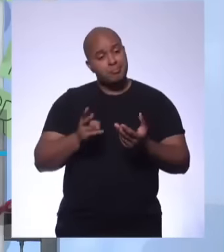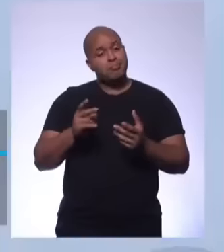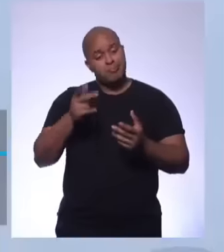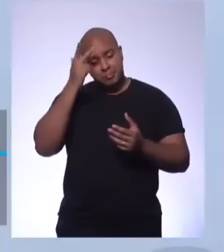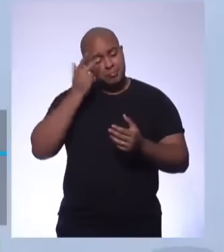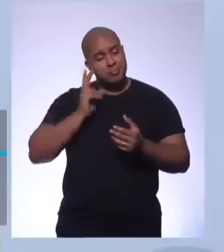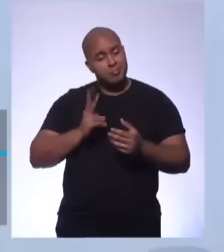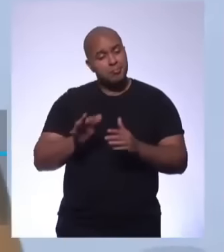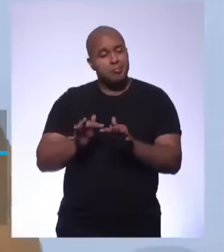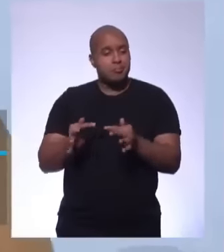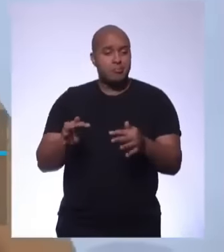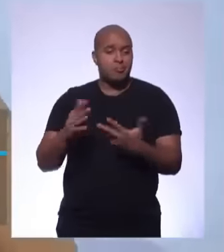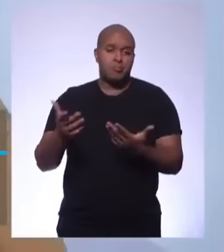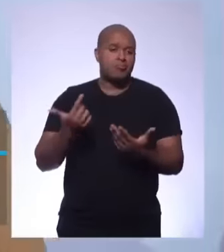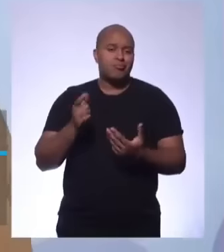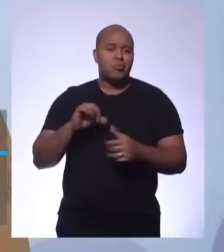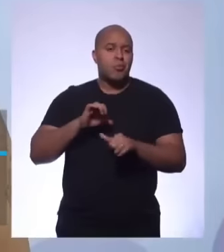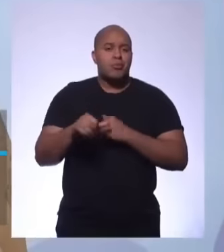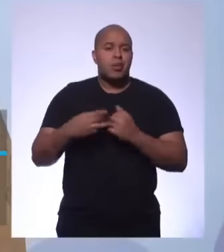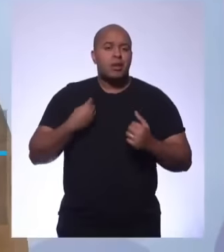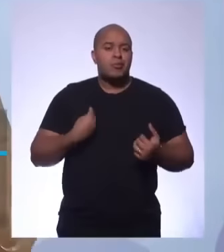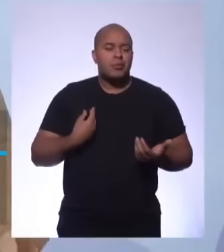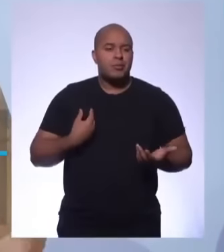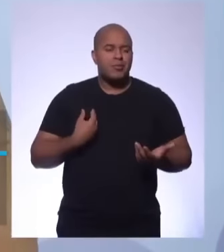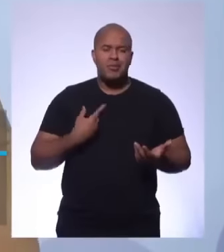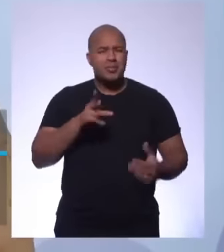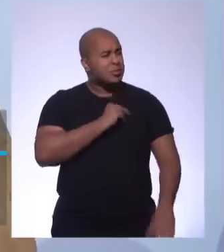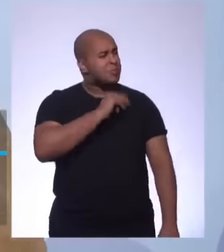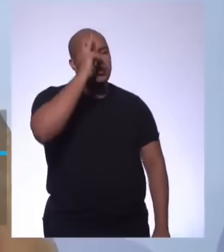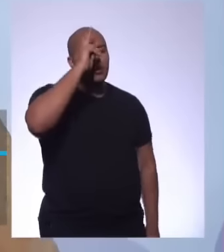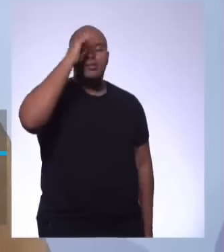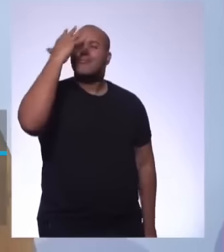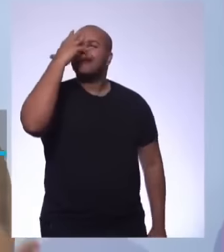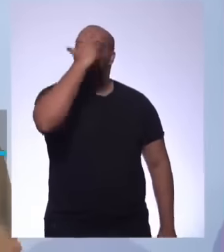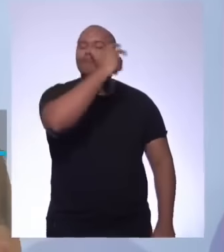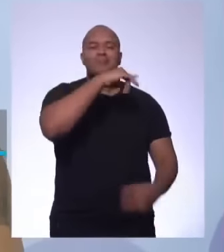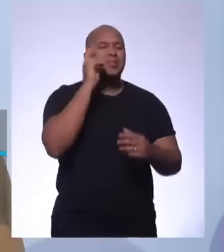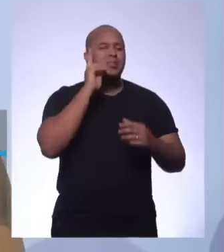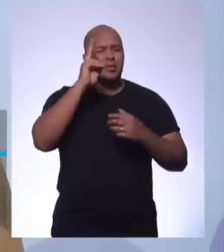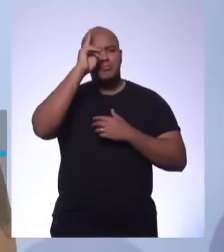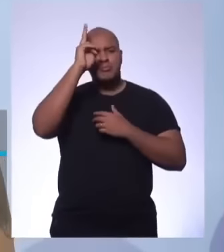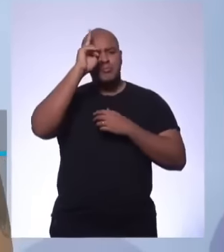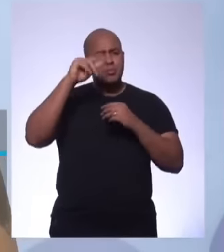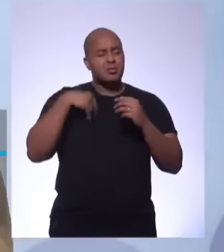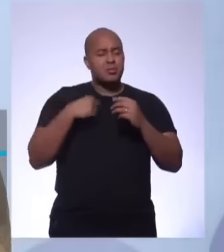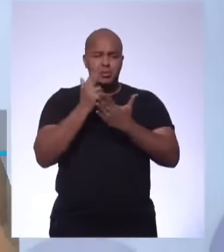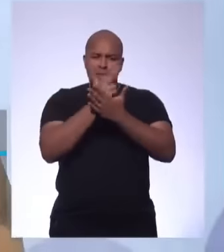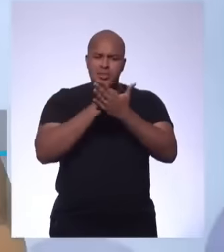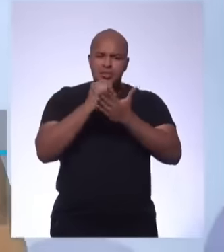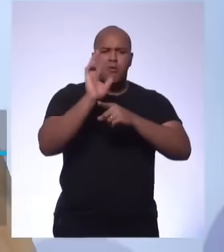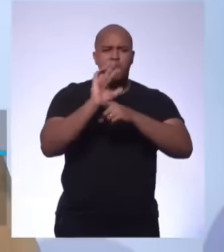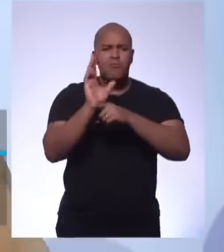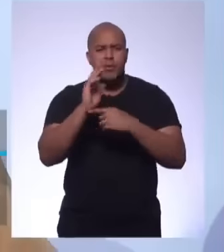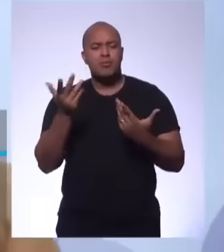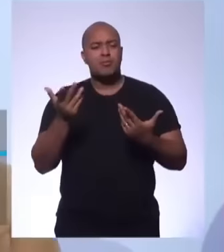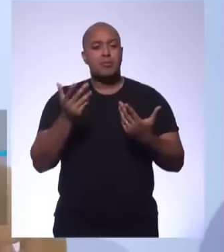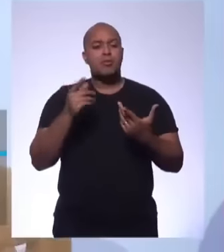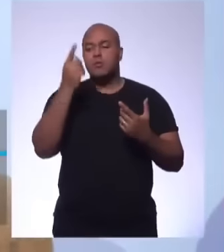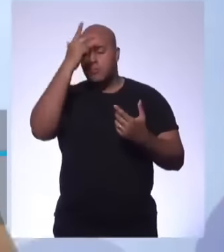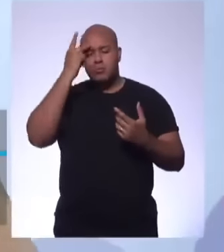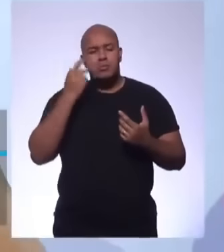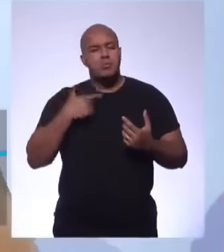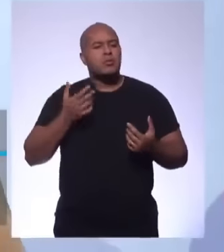bem? Ah, mas essas histórias são tão bonitas que nós vemos muitas histórias assim, né? Desenhos, filmes, onde um